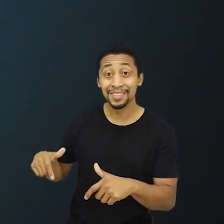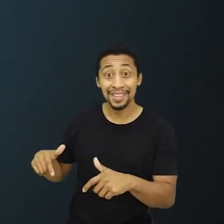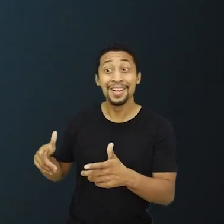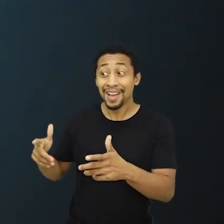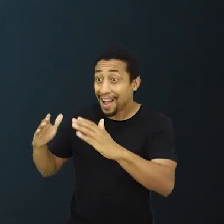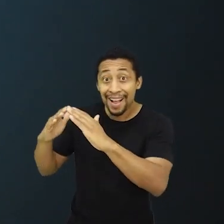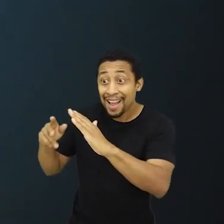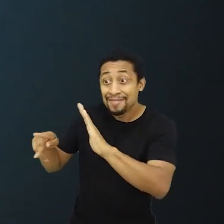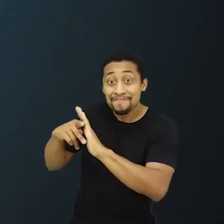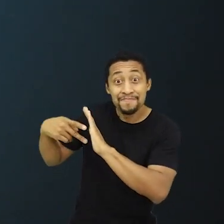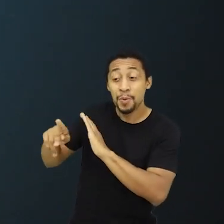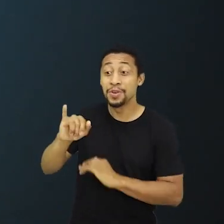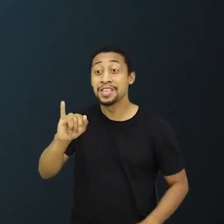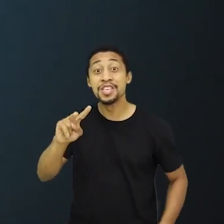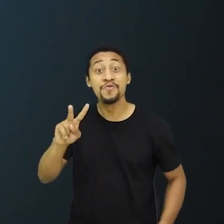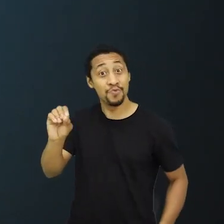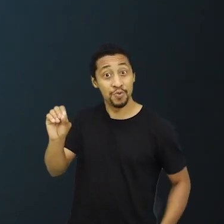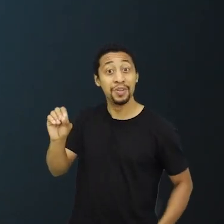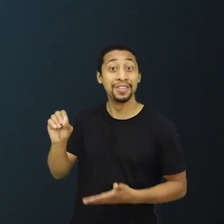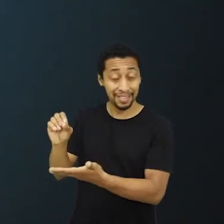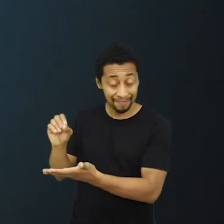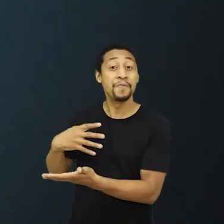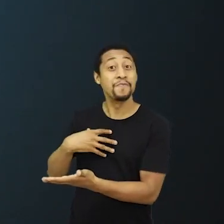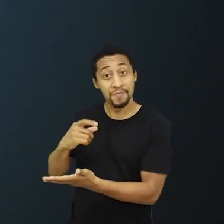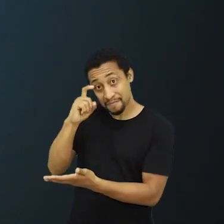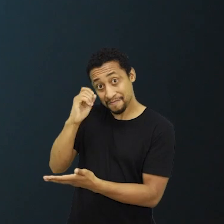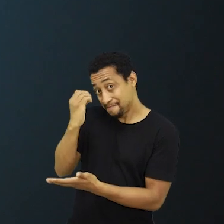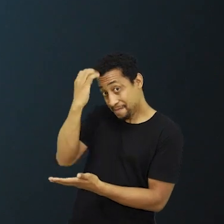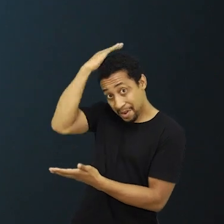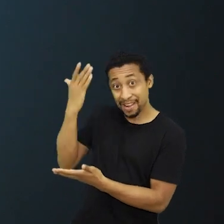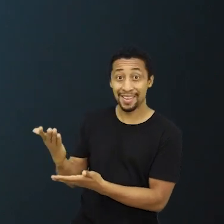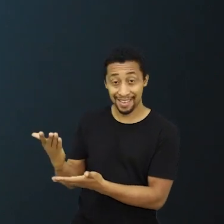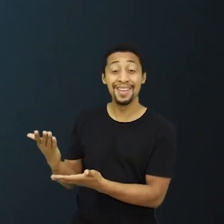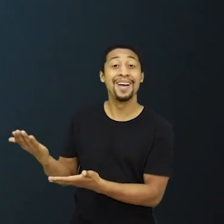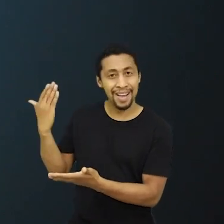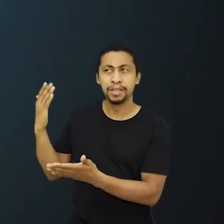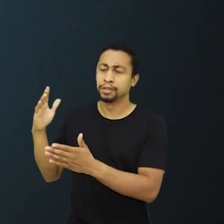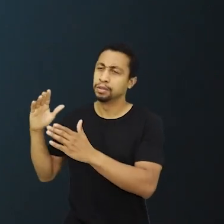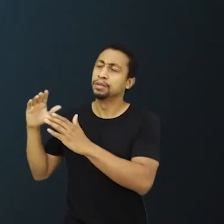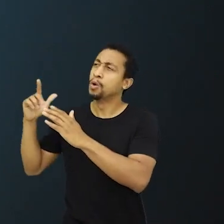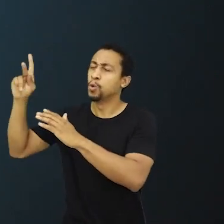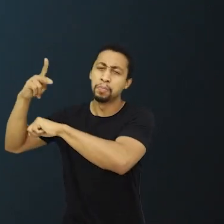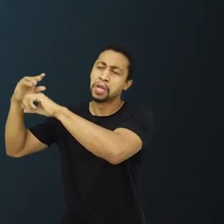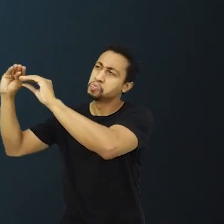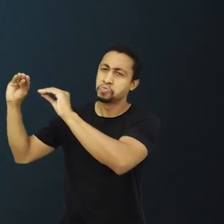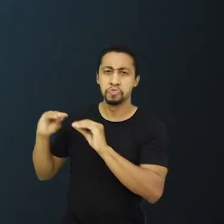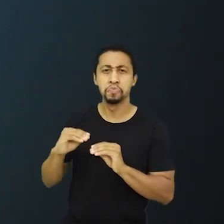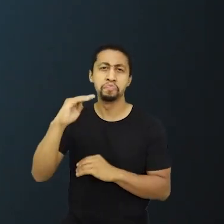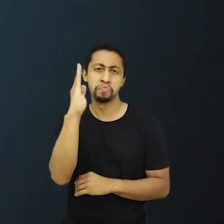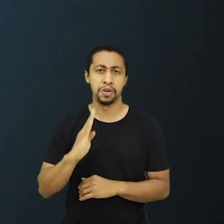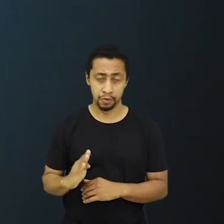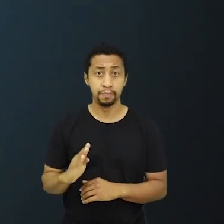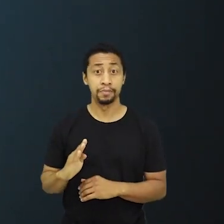morou na infância, aqui no Brasil, quando ele veio para o Brasil com os pais, e da onde o